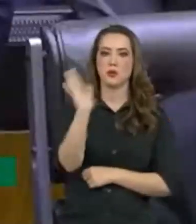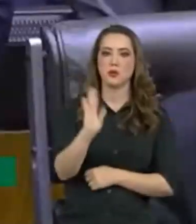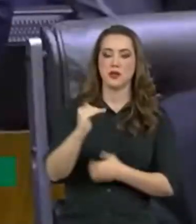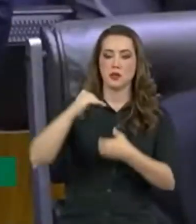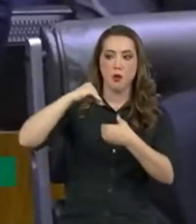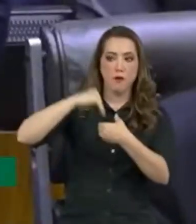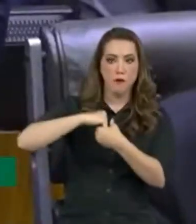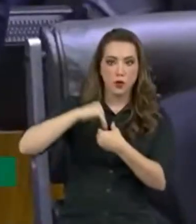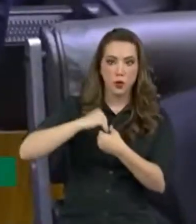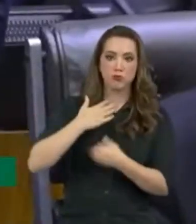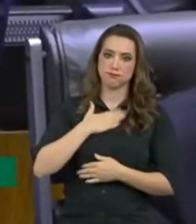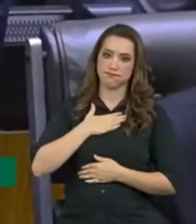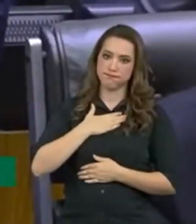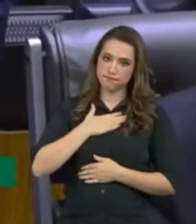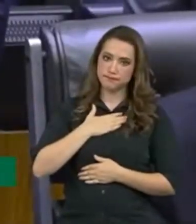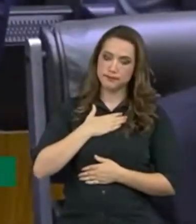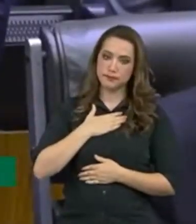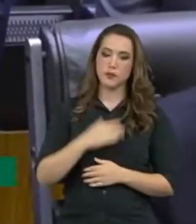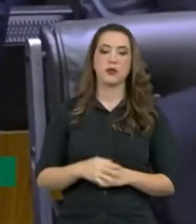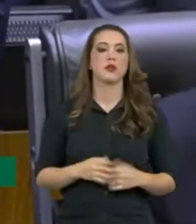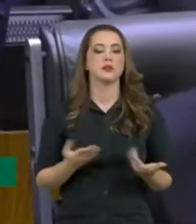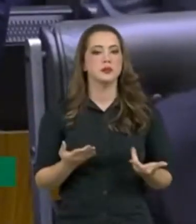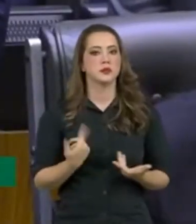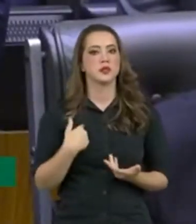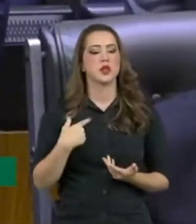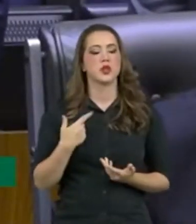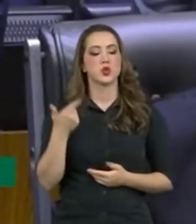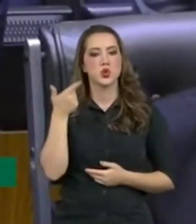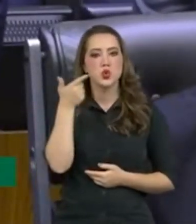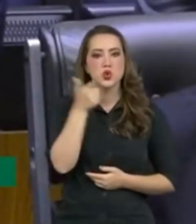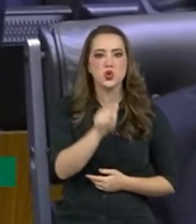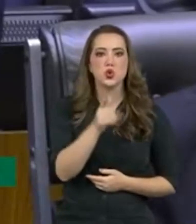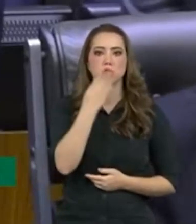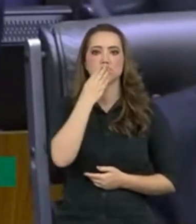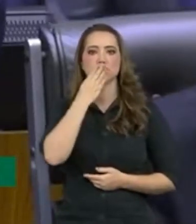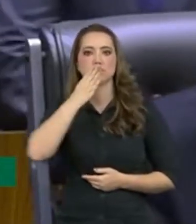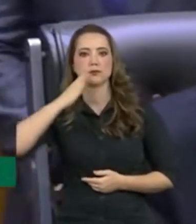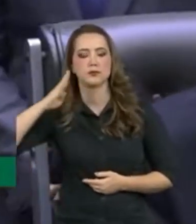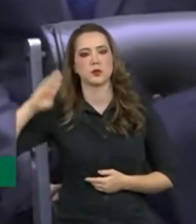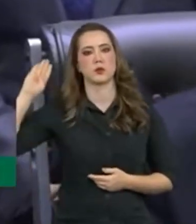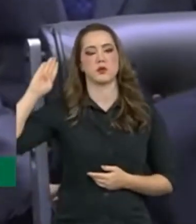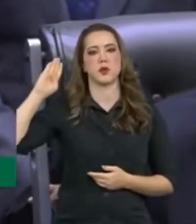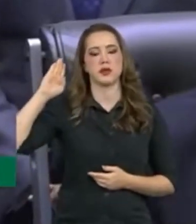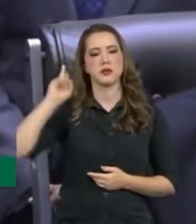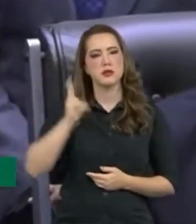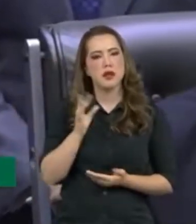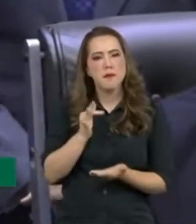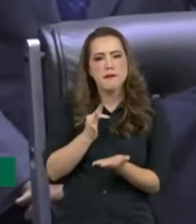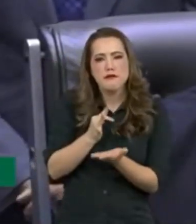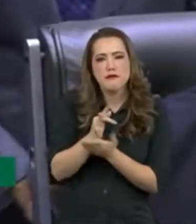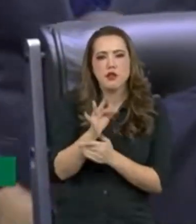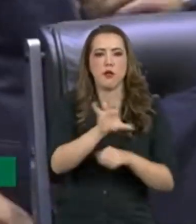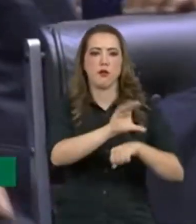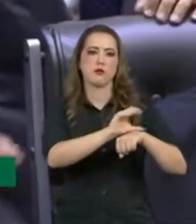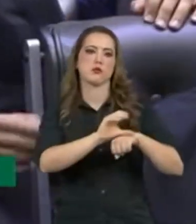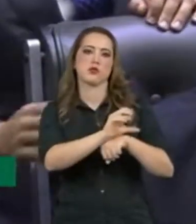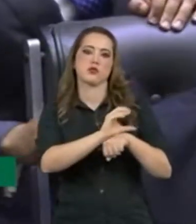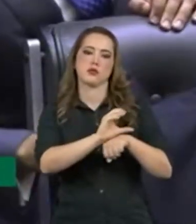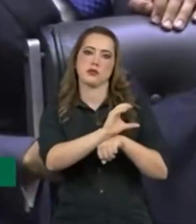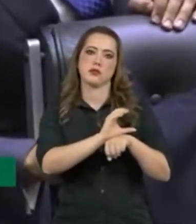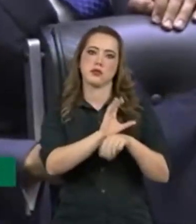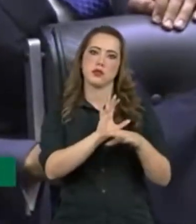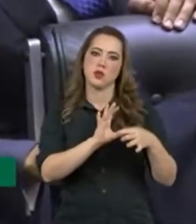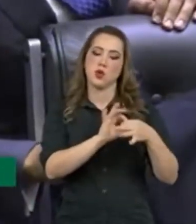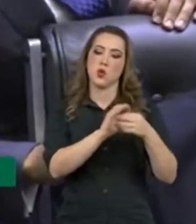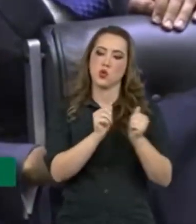de confiança que recebemos. Renovo o juramento de fidelidade à Constituição da República,